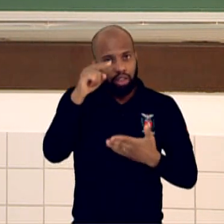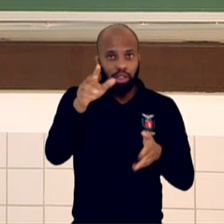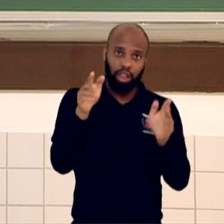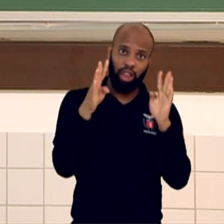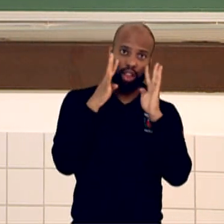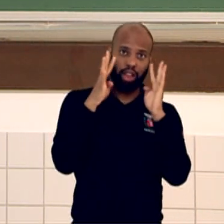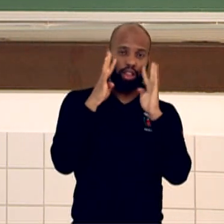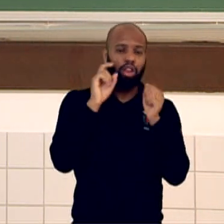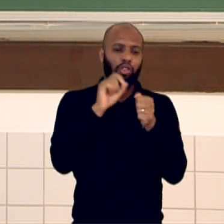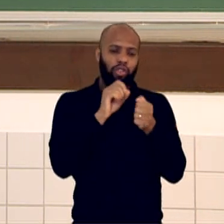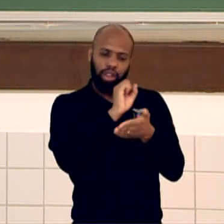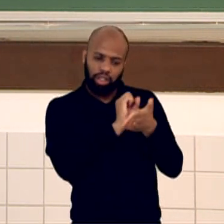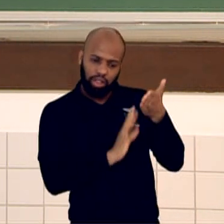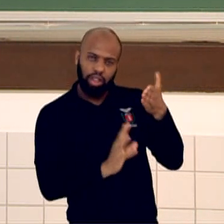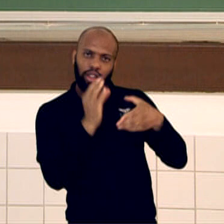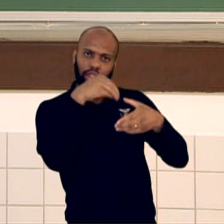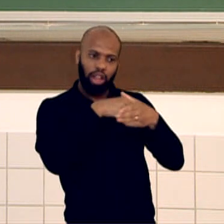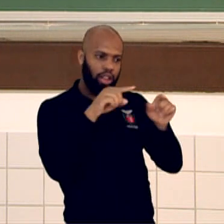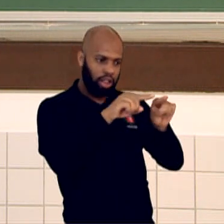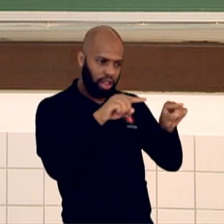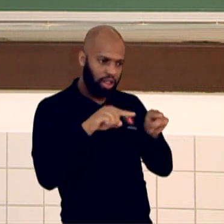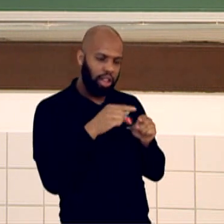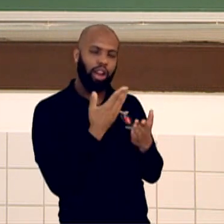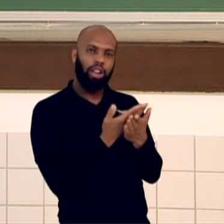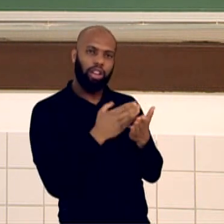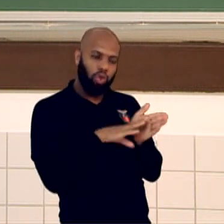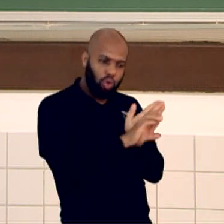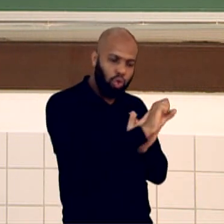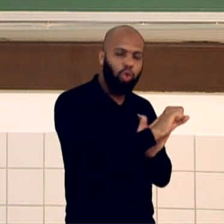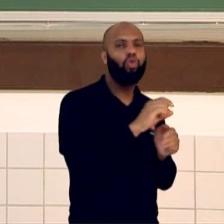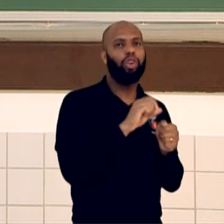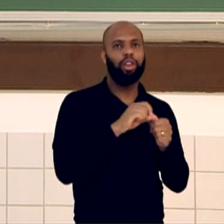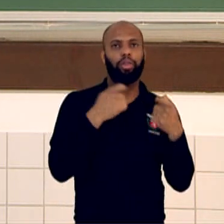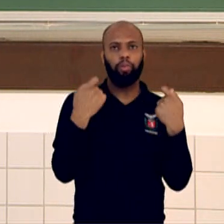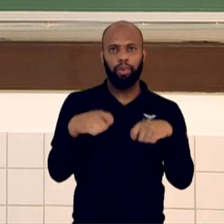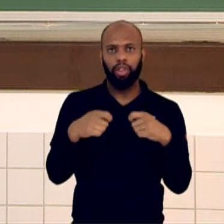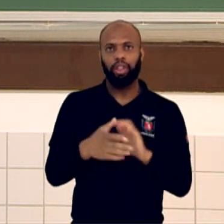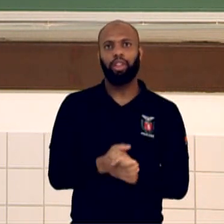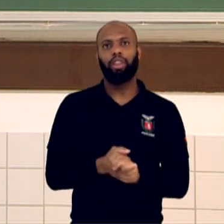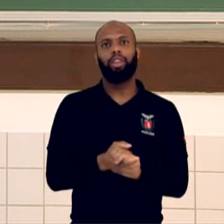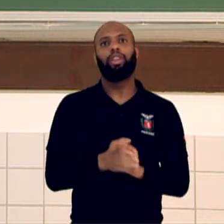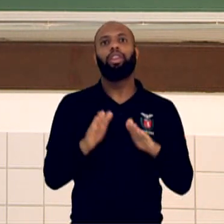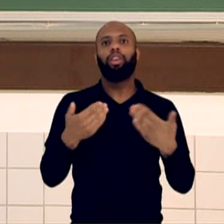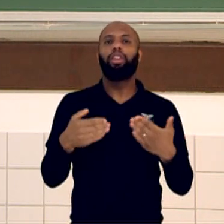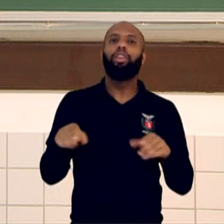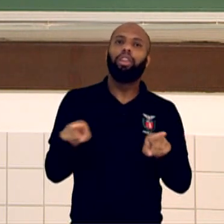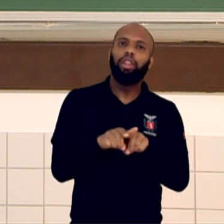vocês, façam as atividades, né, que forem postadas lá no Google Classroom, né, e